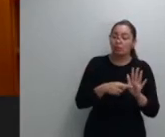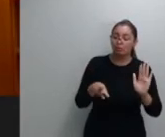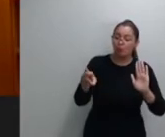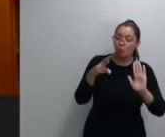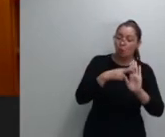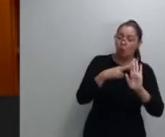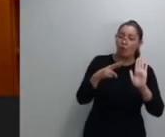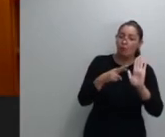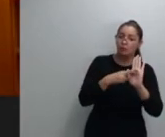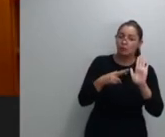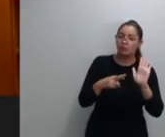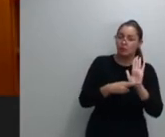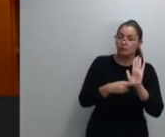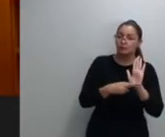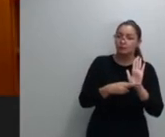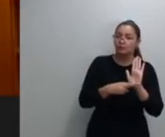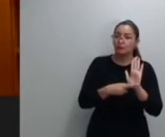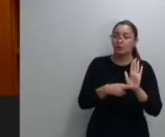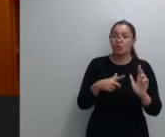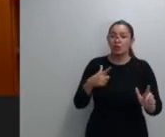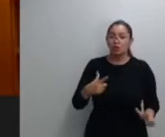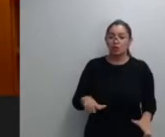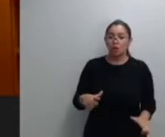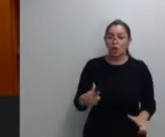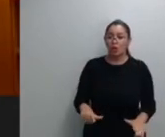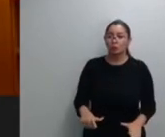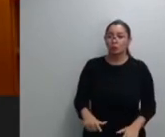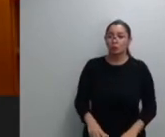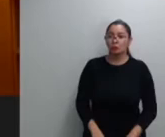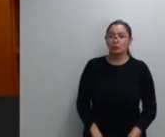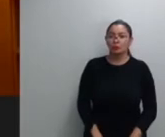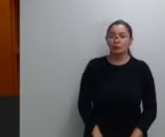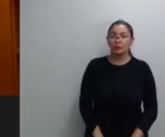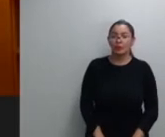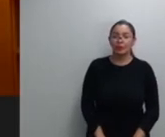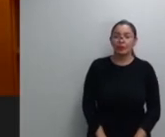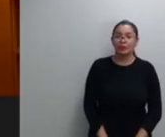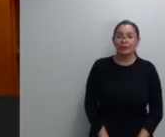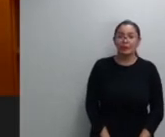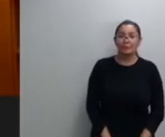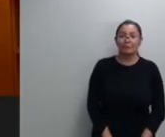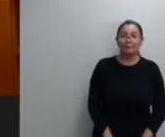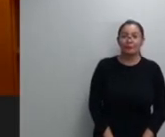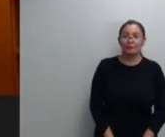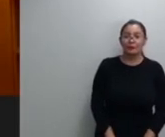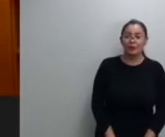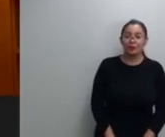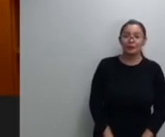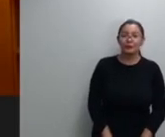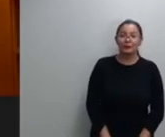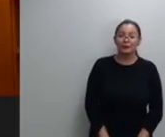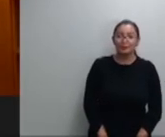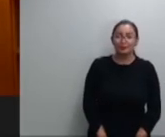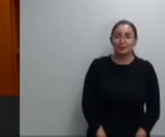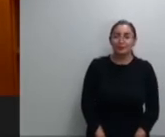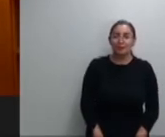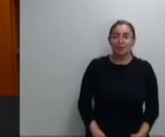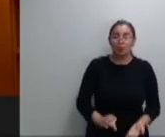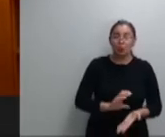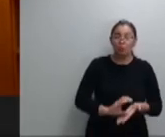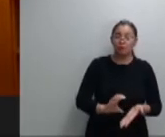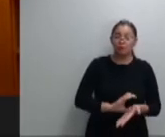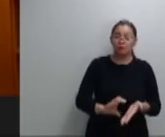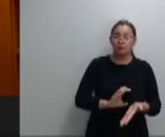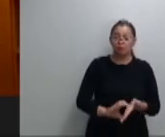referência não se extrai a possibilidade de dedução de créditos a todo e qualquer bem